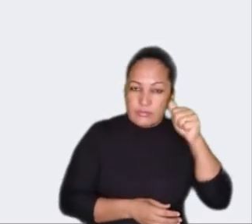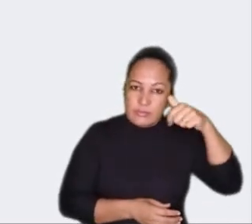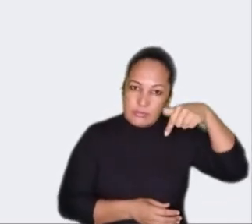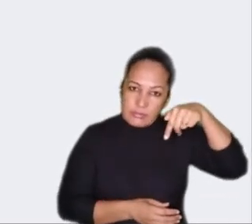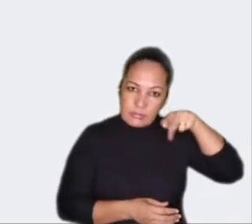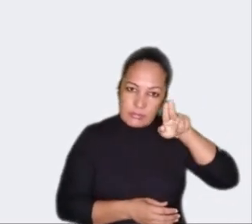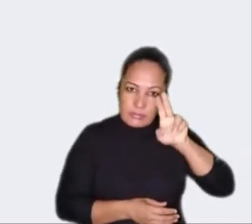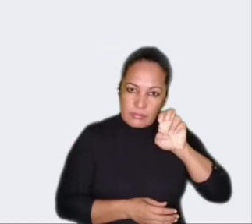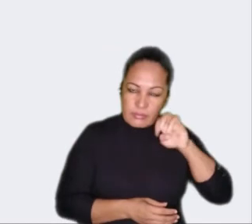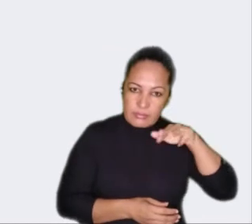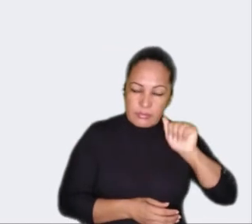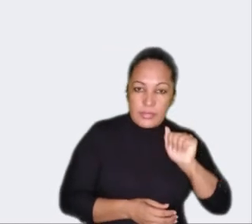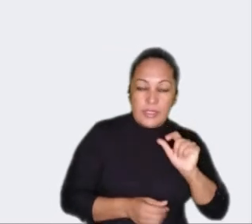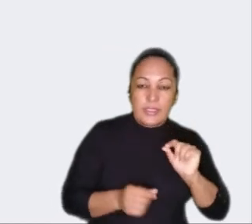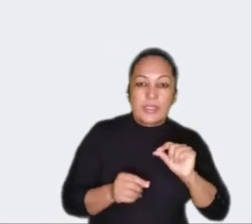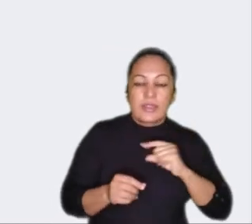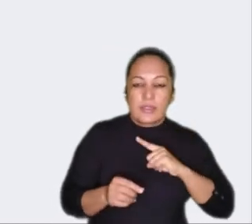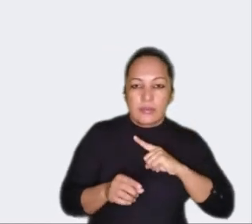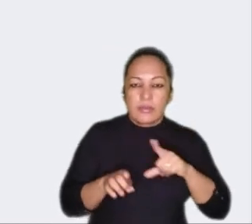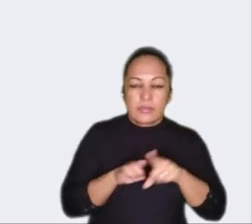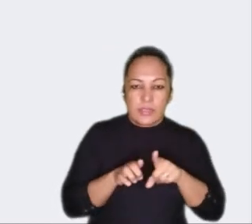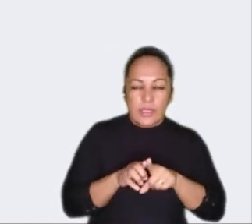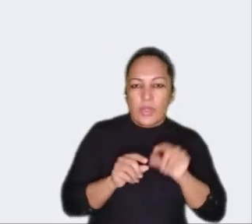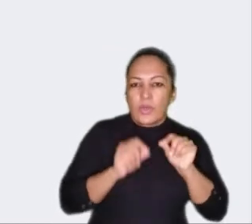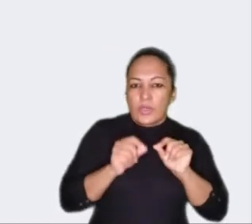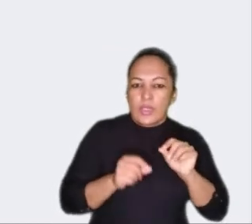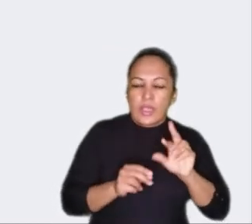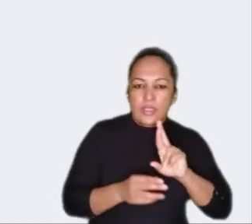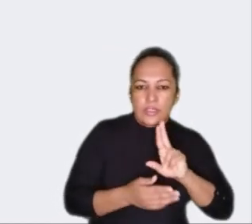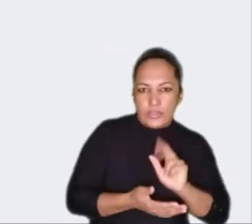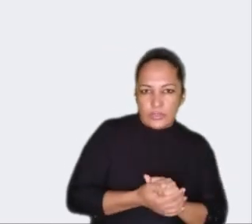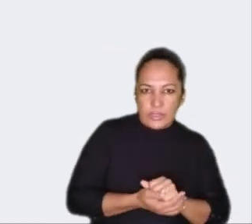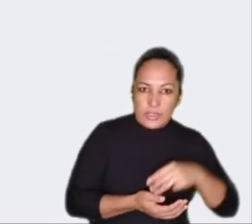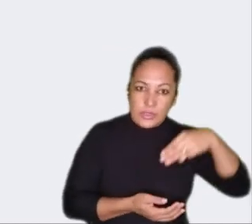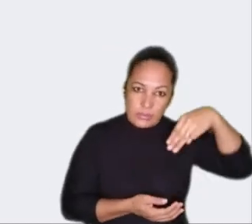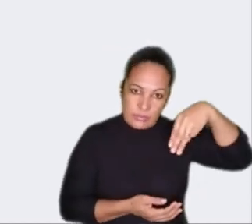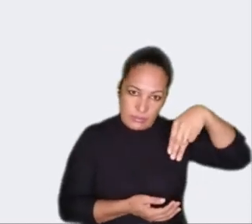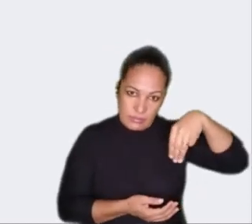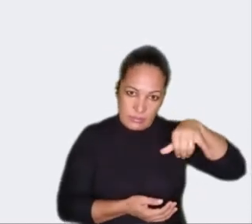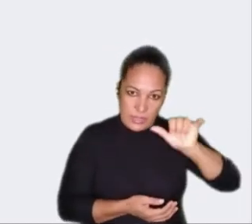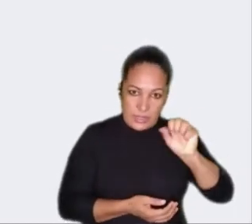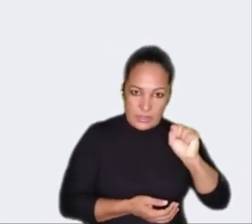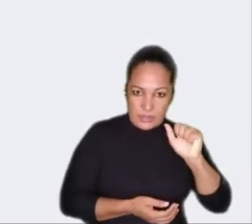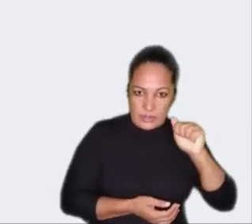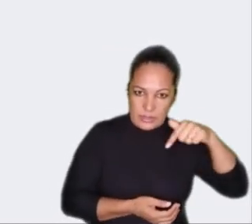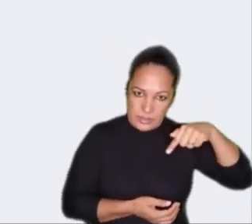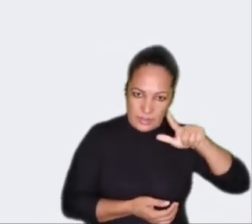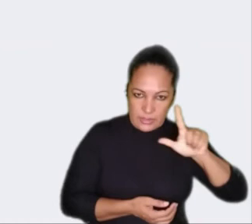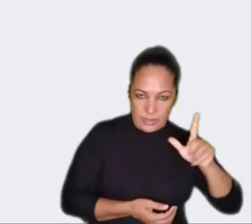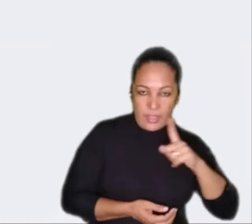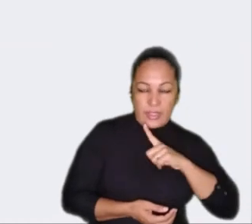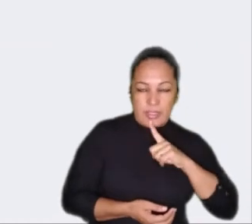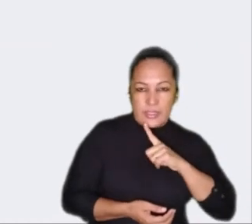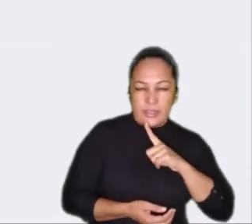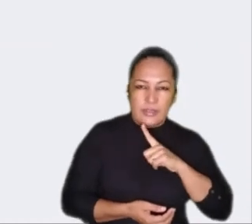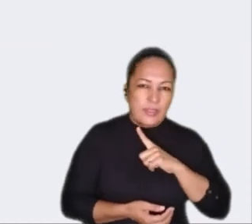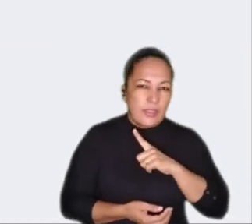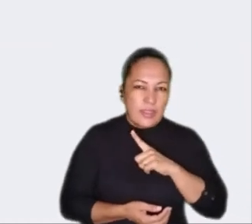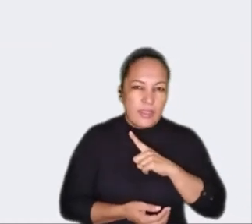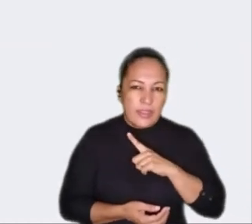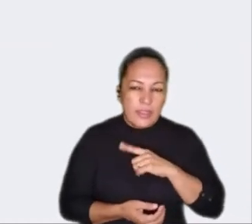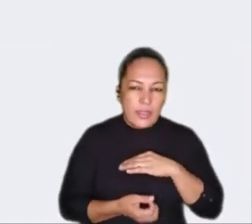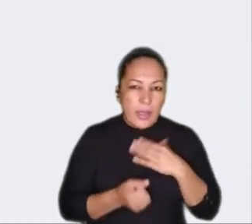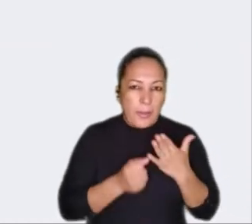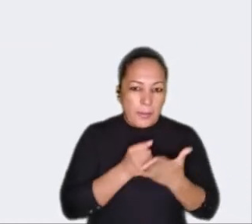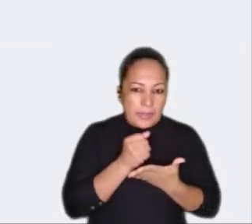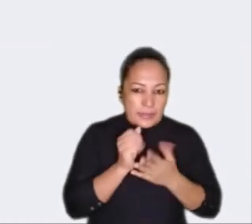dentro do esquema eu tenho as tabelas. Então, a diferença entre o PostgreSQL e o MySQL é que o MySQL,